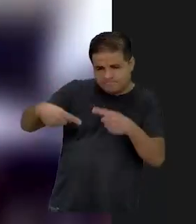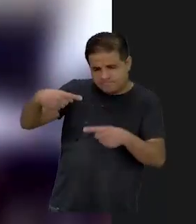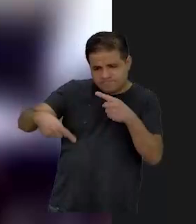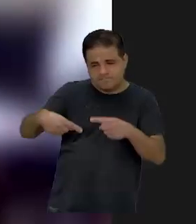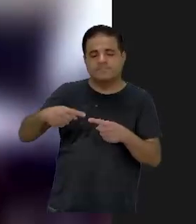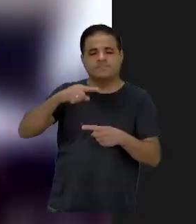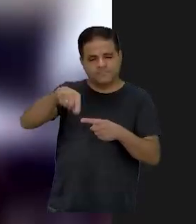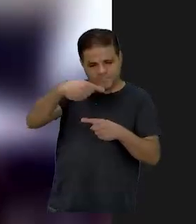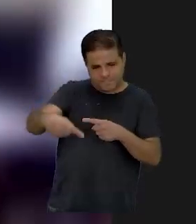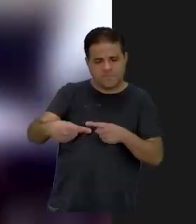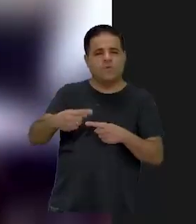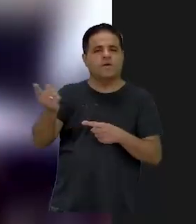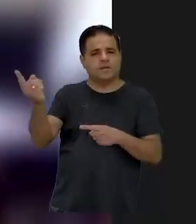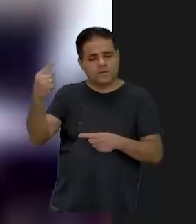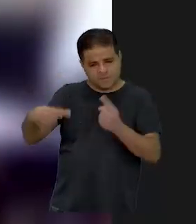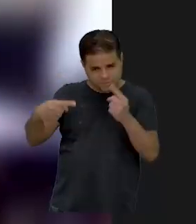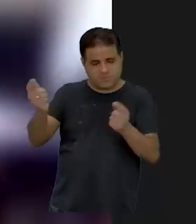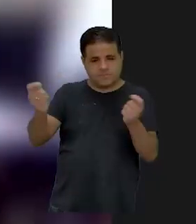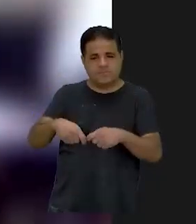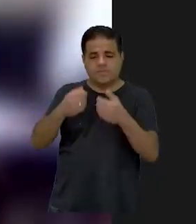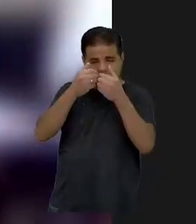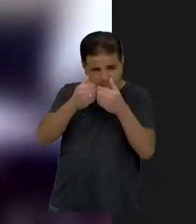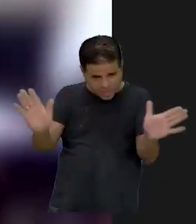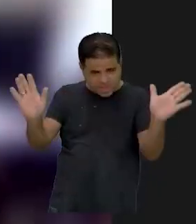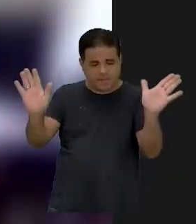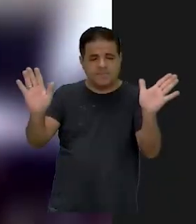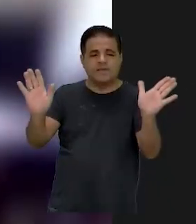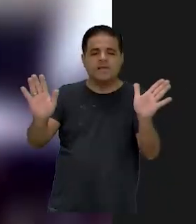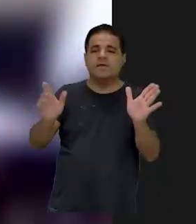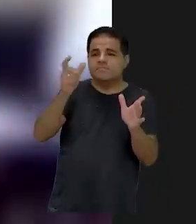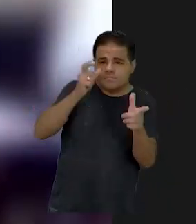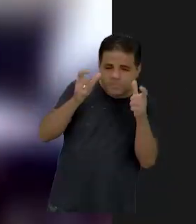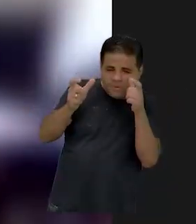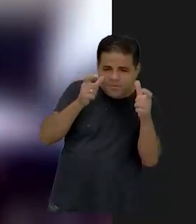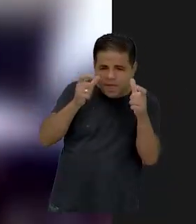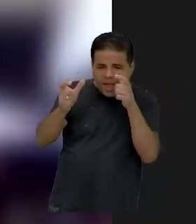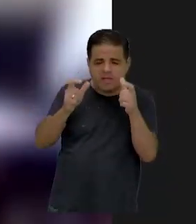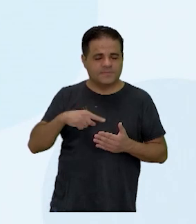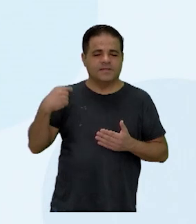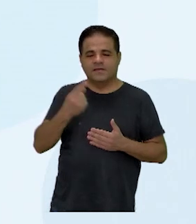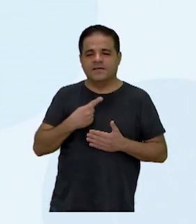comunidade, seja no âmbito social, cultural, até econômico.